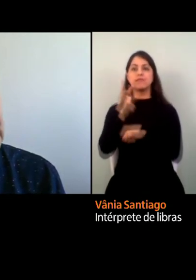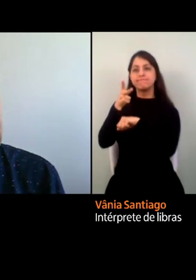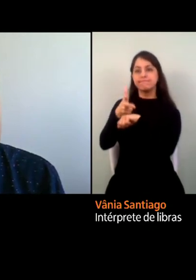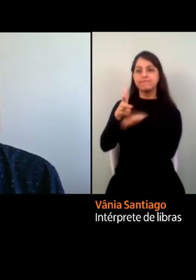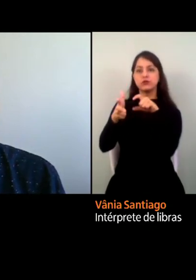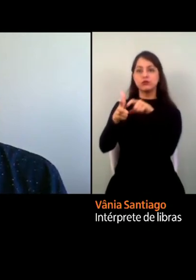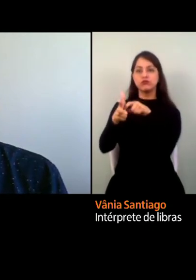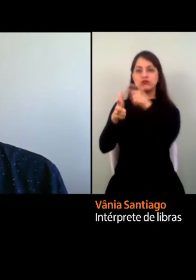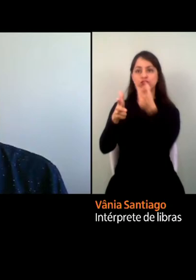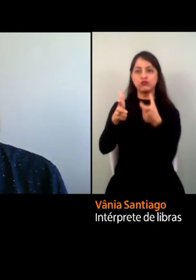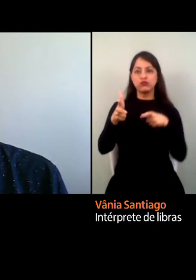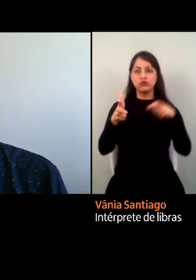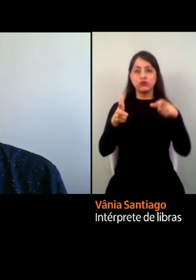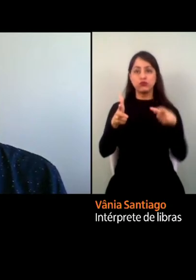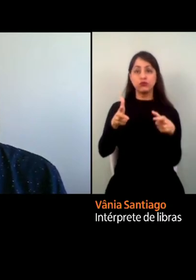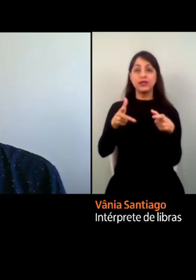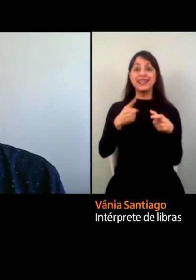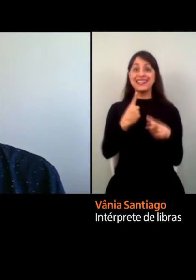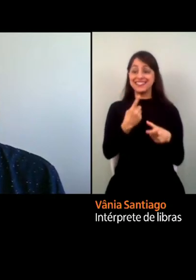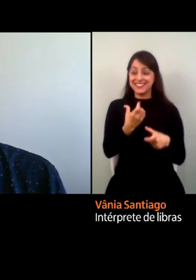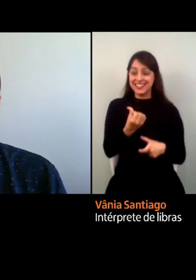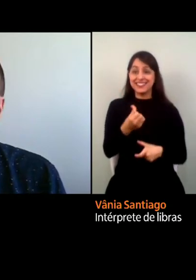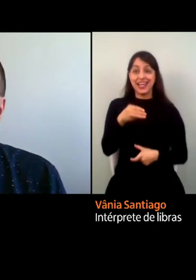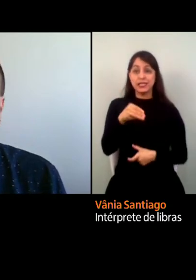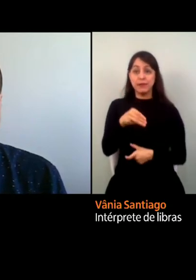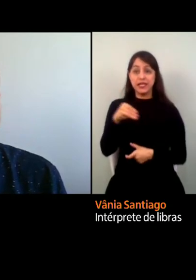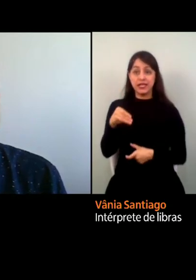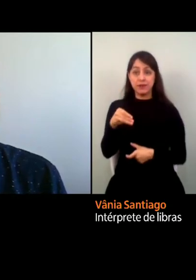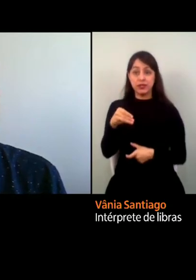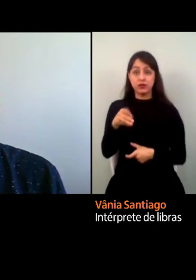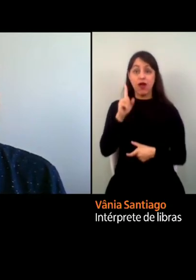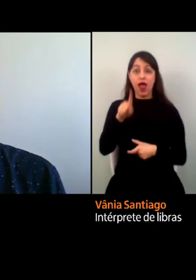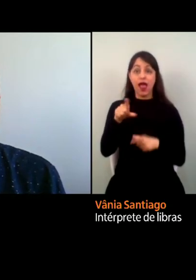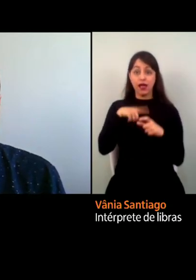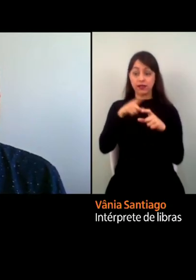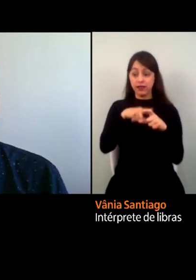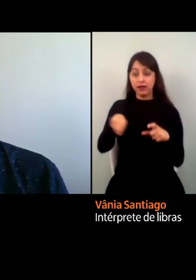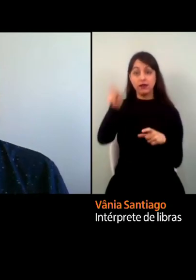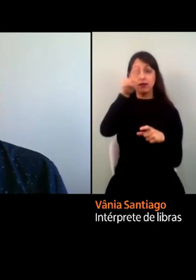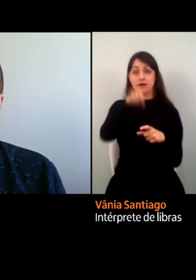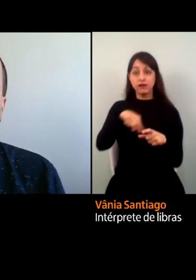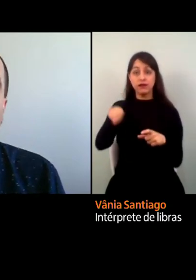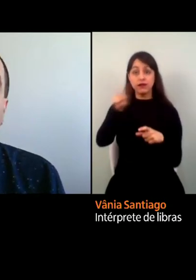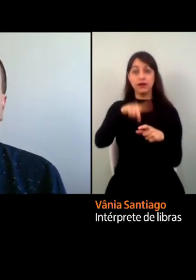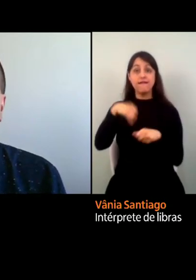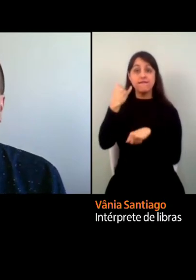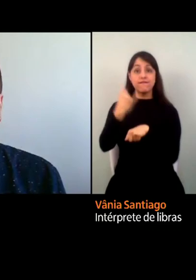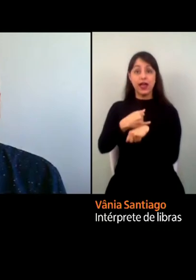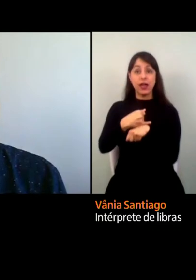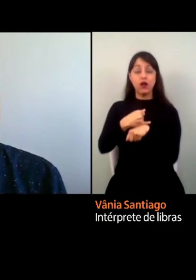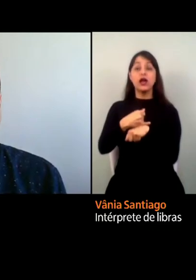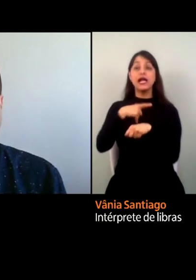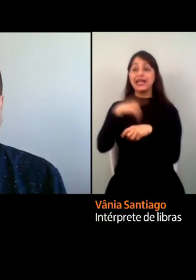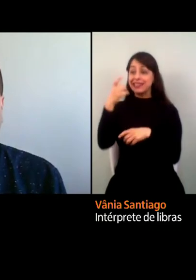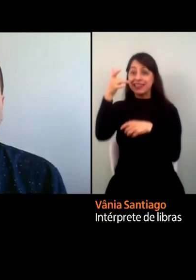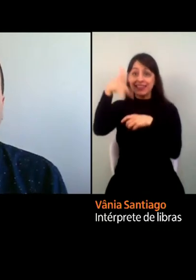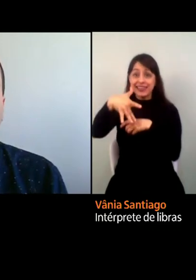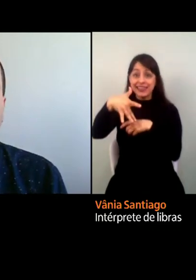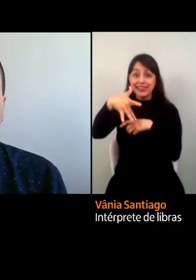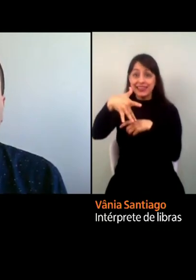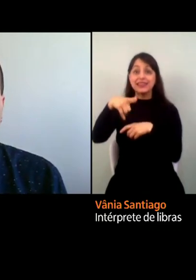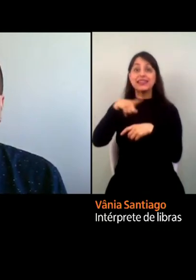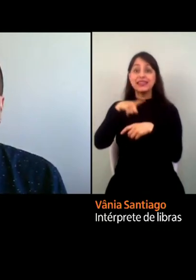era a bobina, o carretel de metal, e o filme vinha de cortesia. Ao examinar o